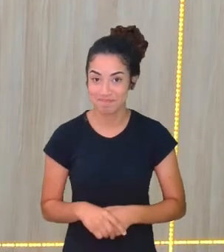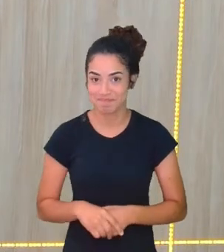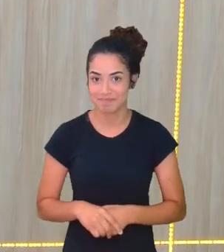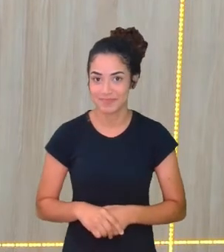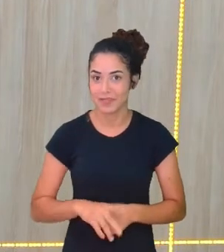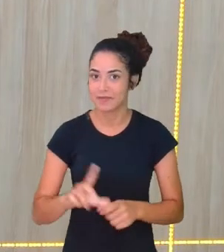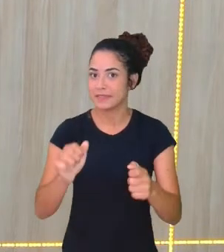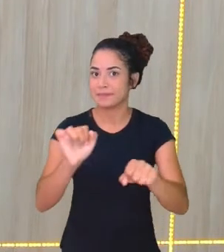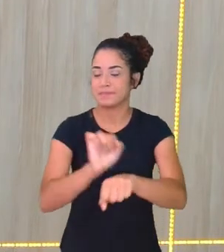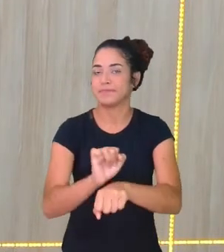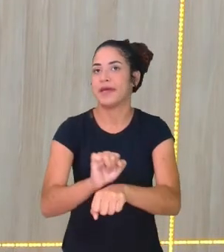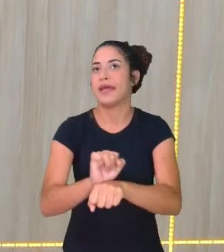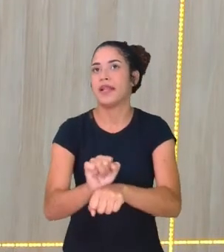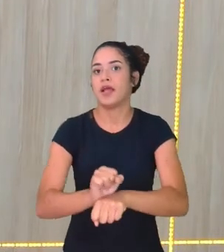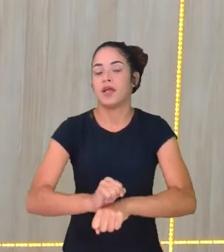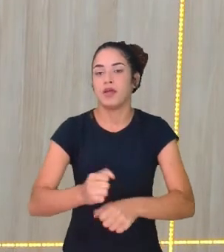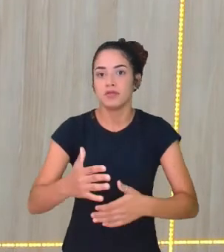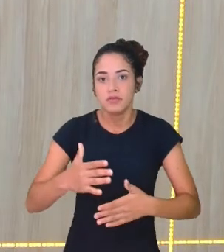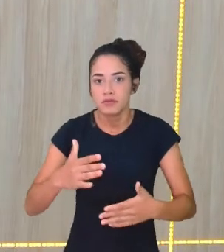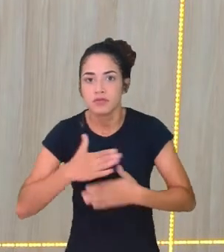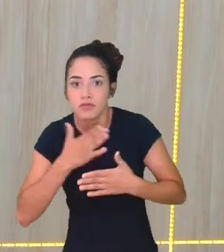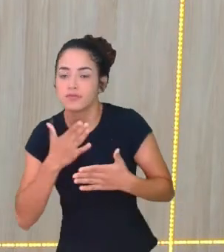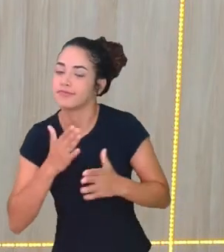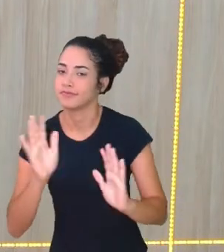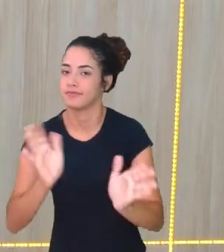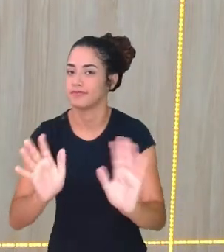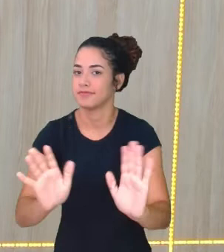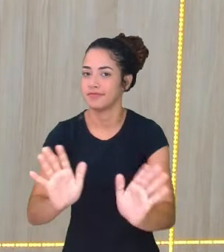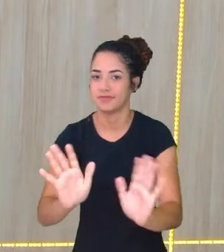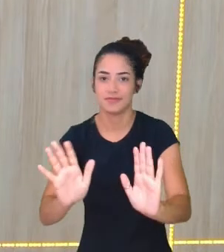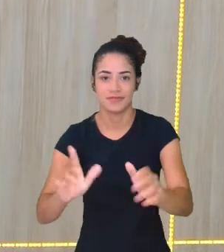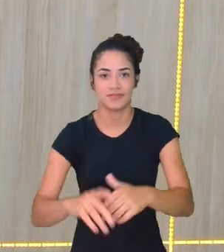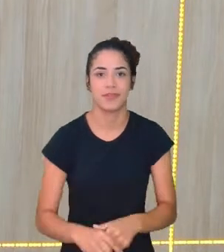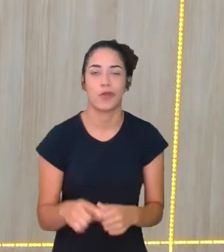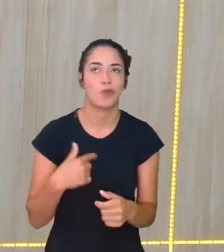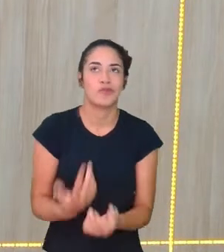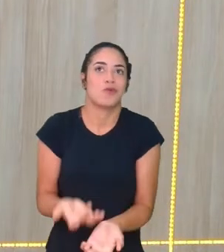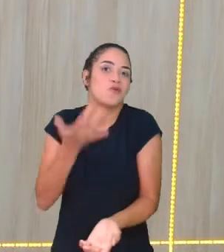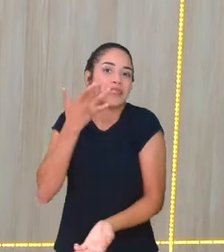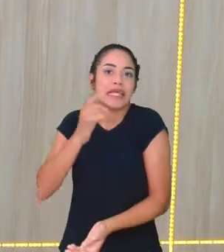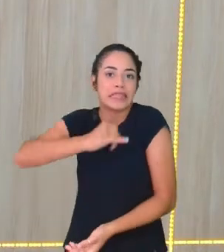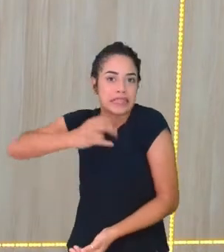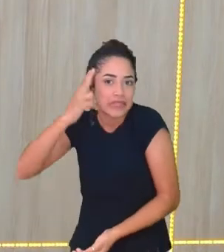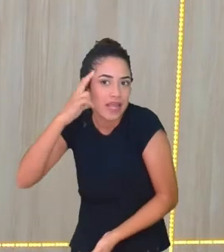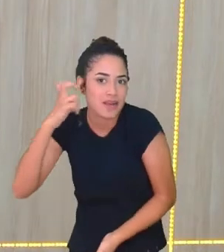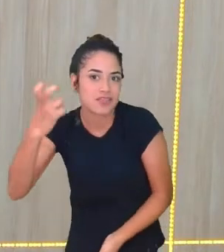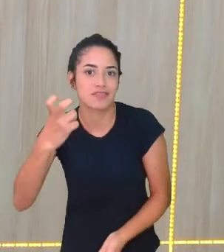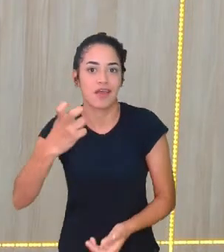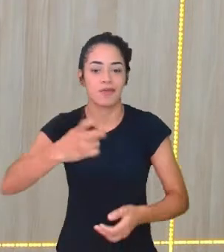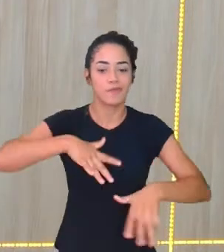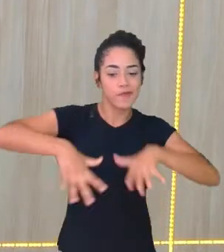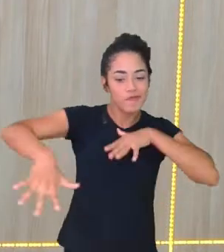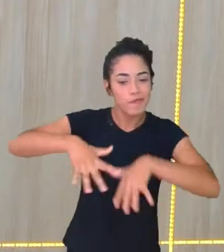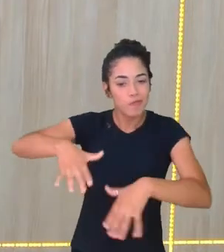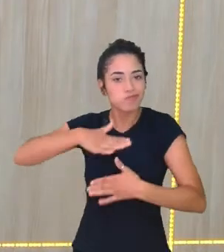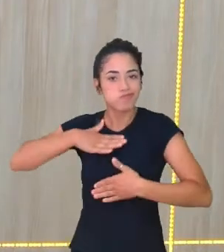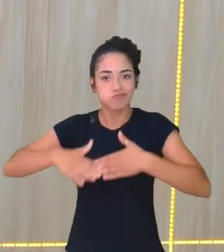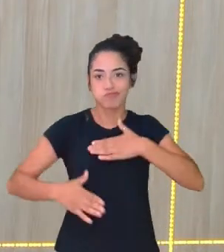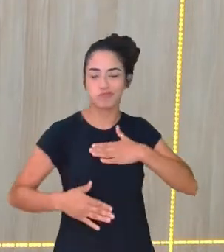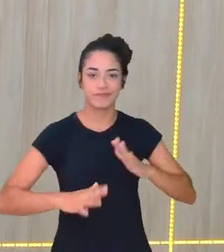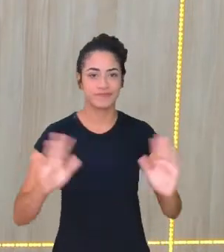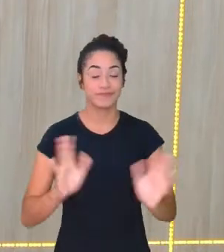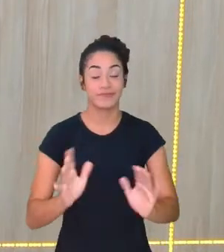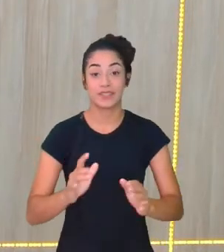espere muita coisa né porque o professor ele não é expert né nos movimentos físicos o